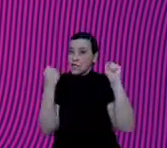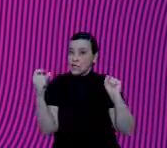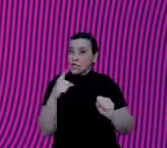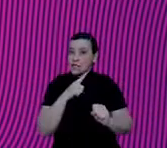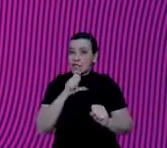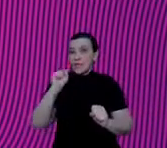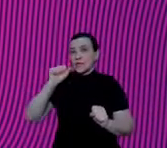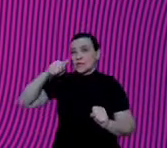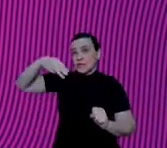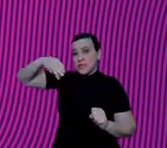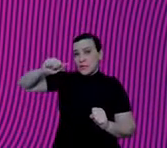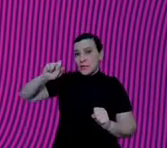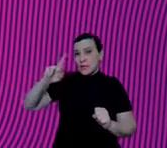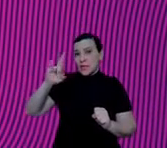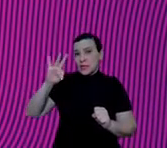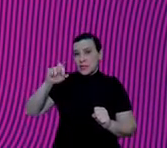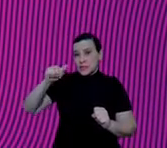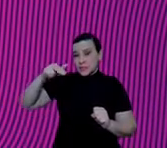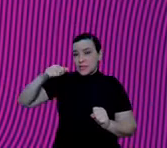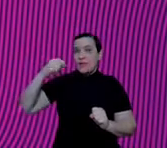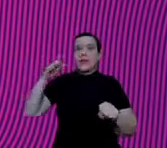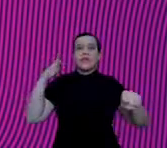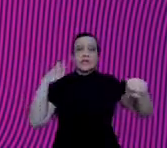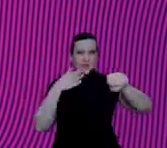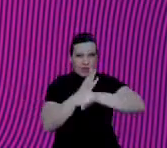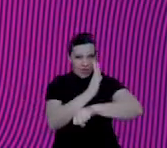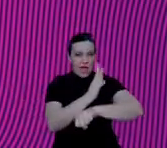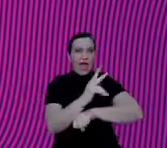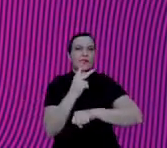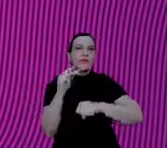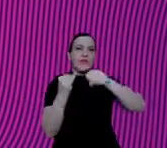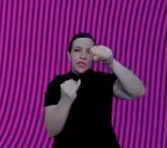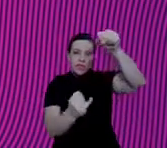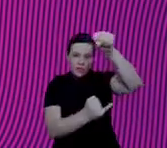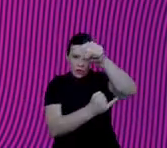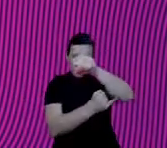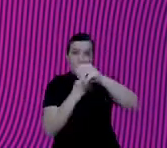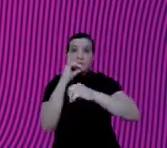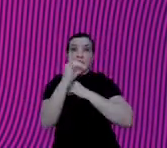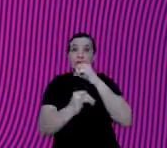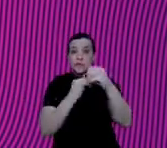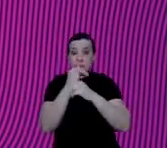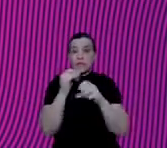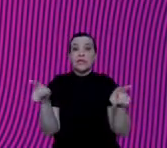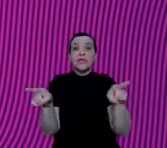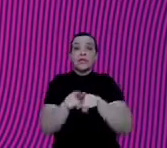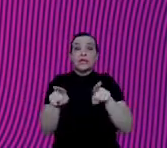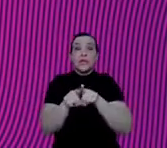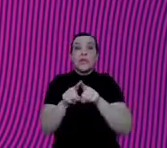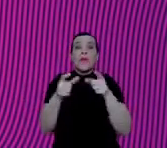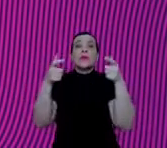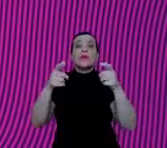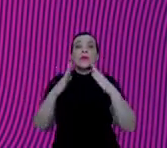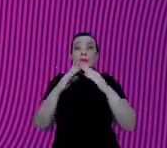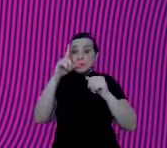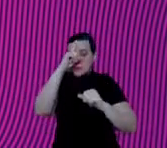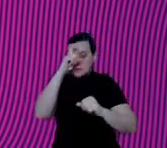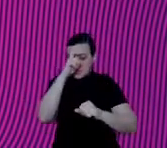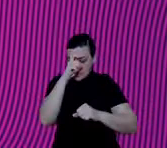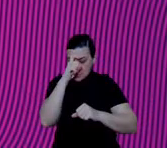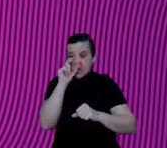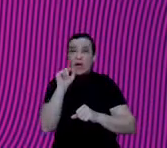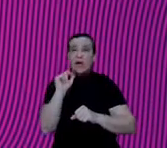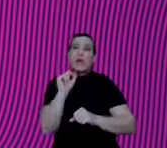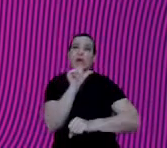aqui certificado pela Joint Commission Stroke, e o Hospital Procardíaco no Rio de Janeiro, que também é certificado pela Joint Commission